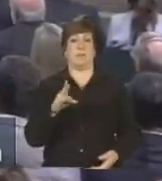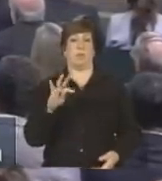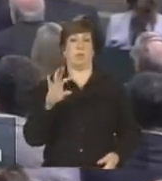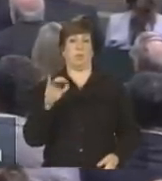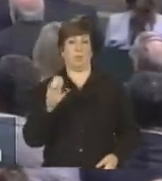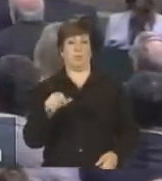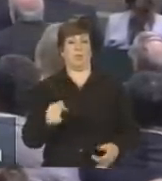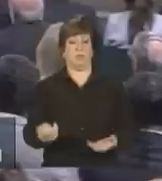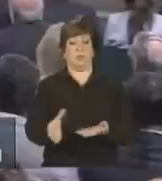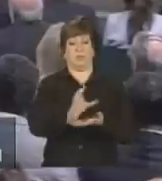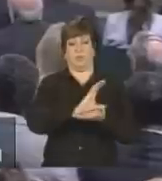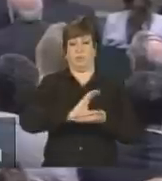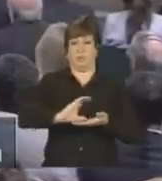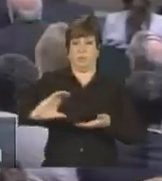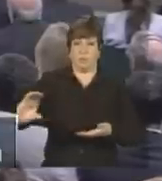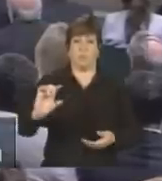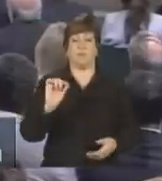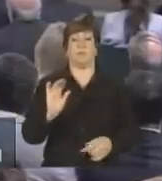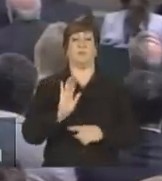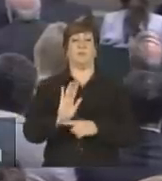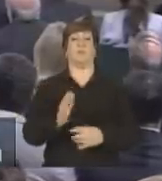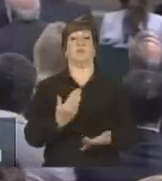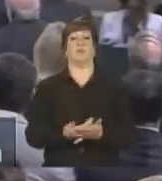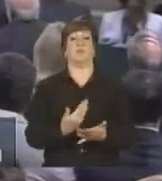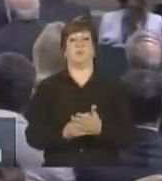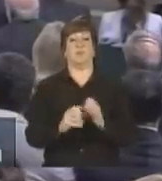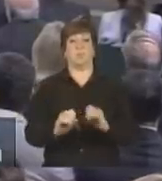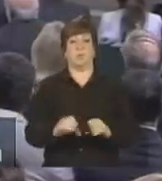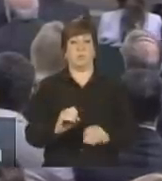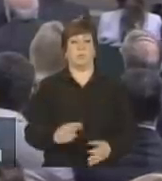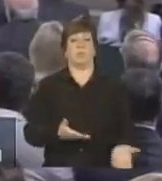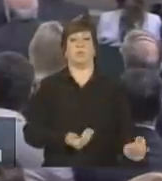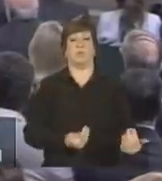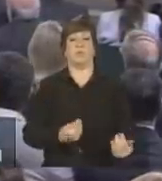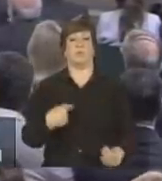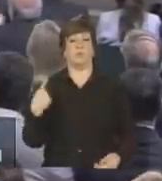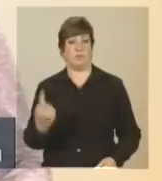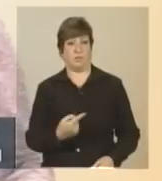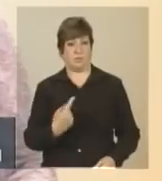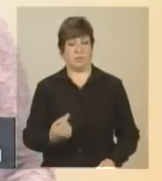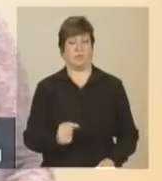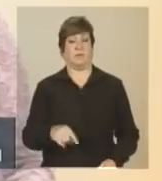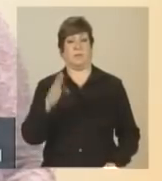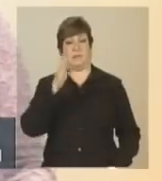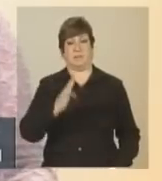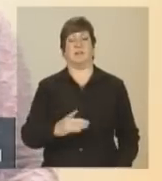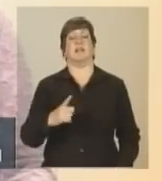para financiar a educação da juventude brasileira. Tem recurso